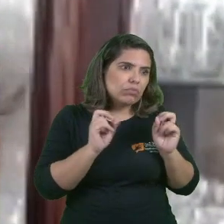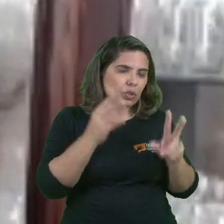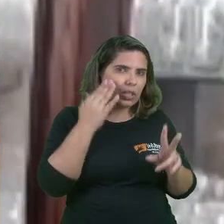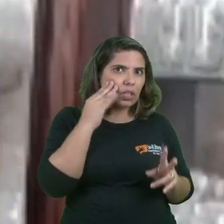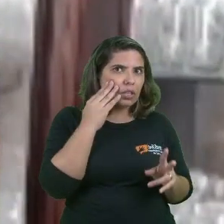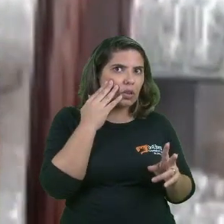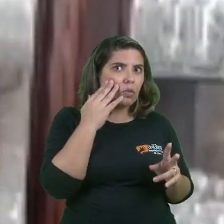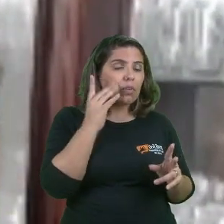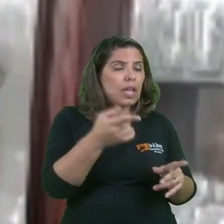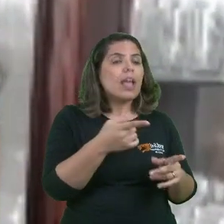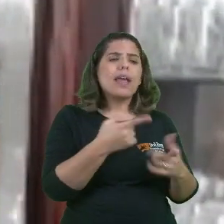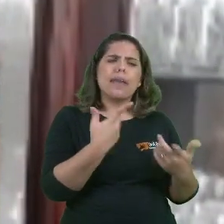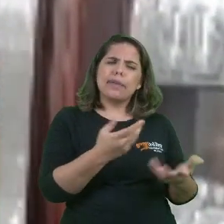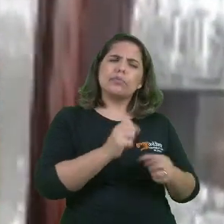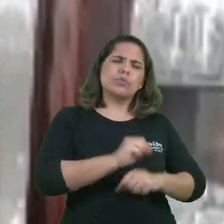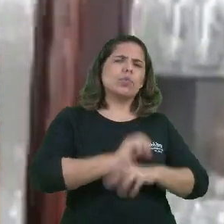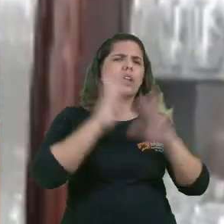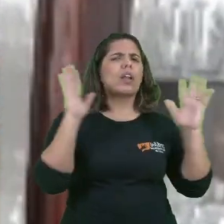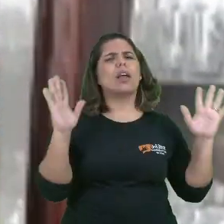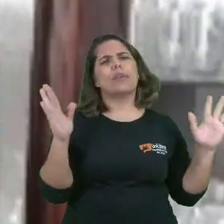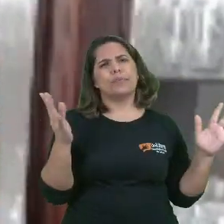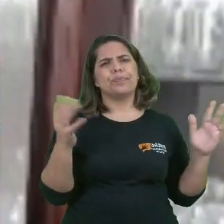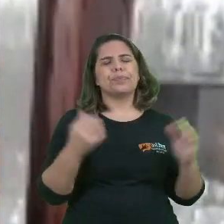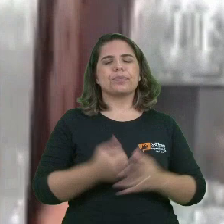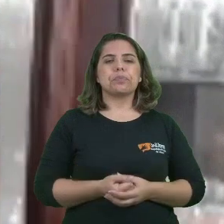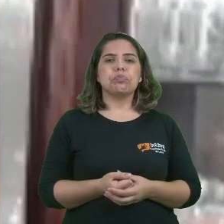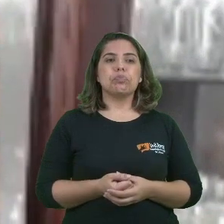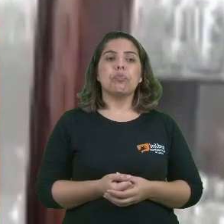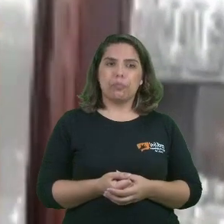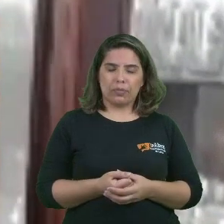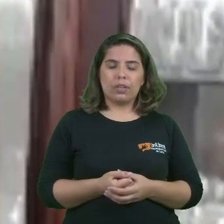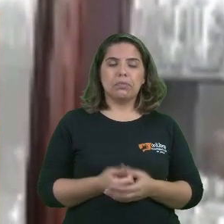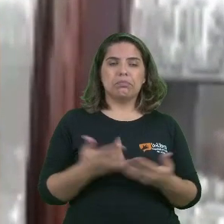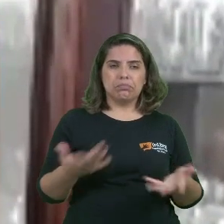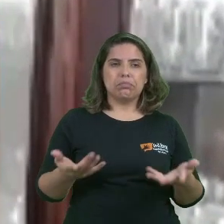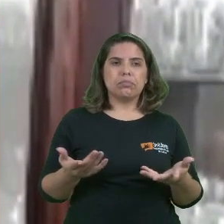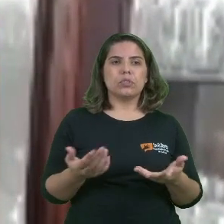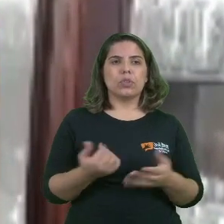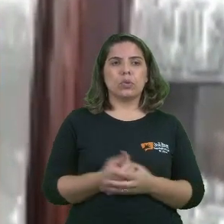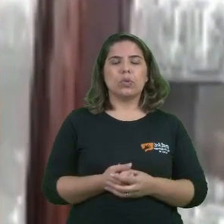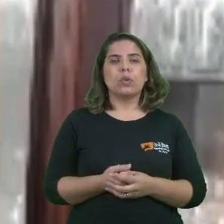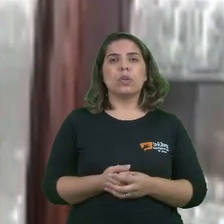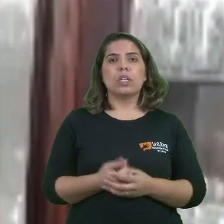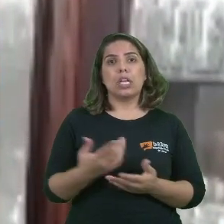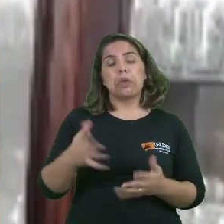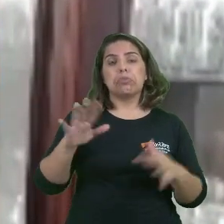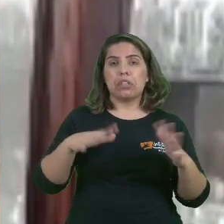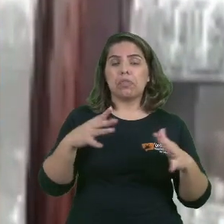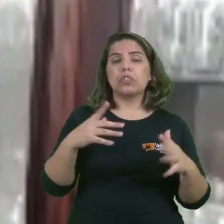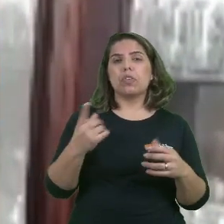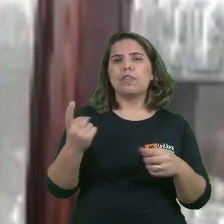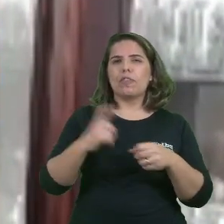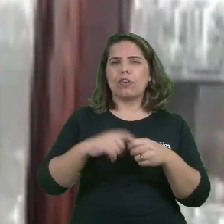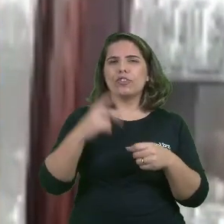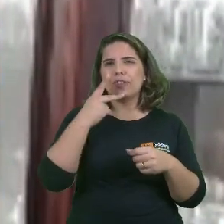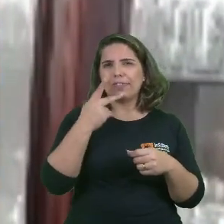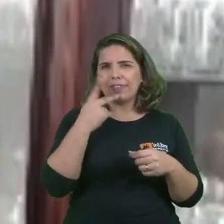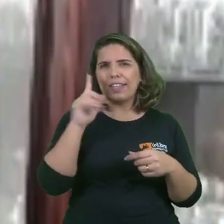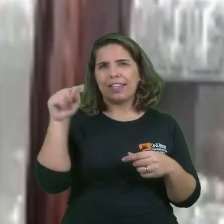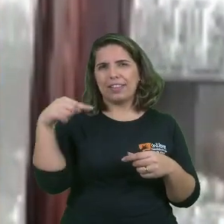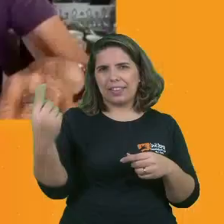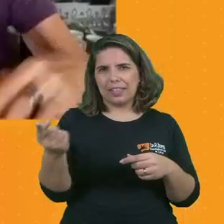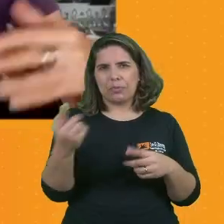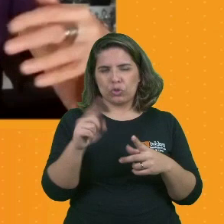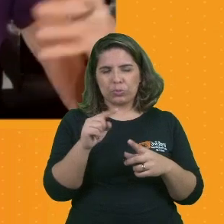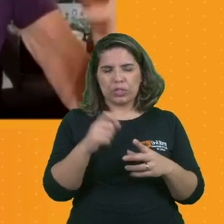outra pontinha muito feliz vamos passar para continuando porque eu resolvi já falar mais tarde eles